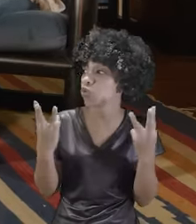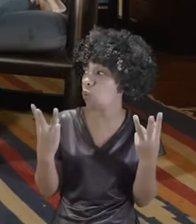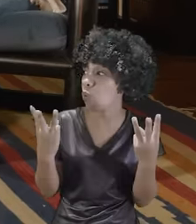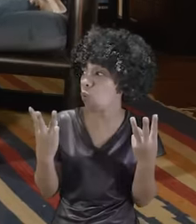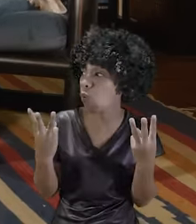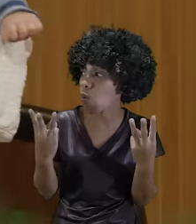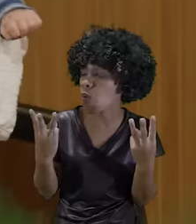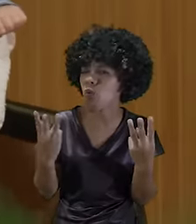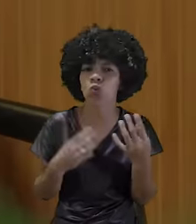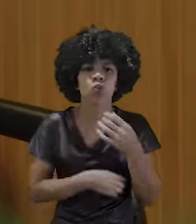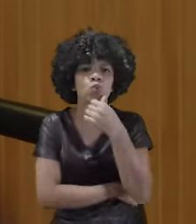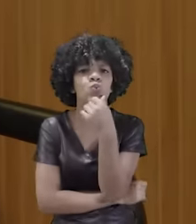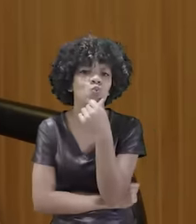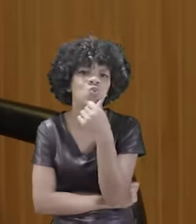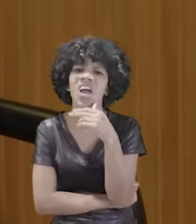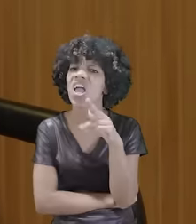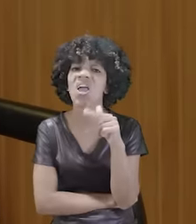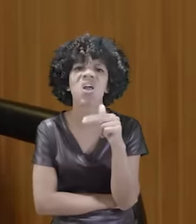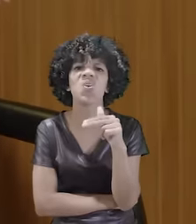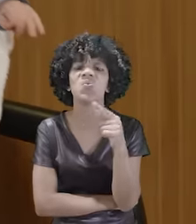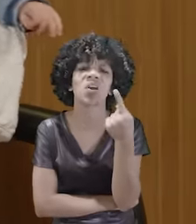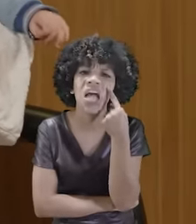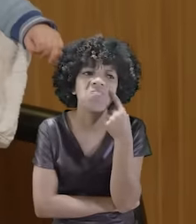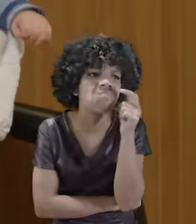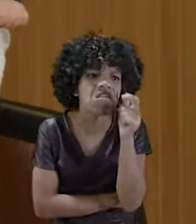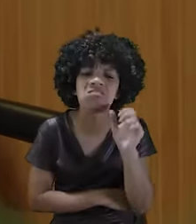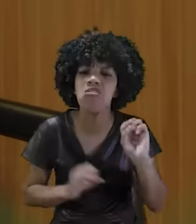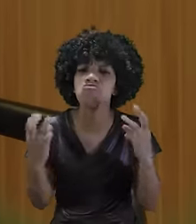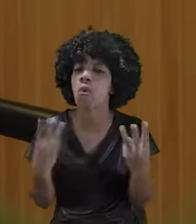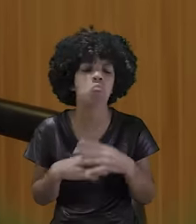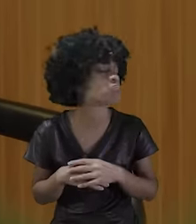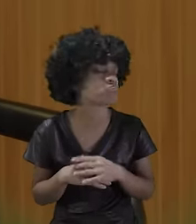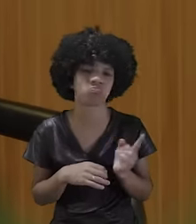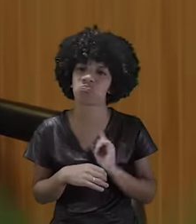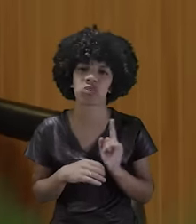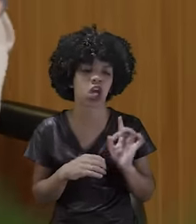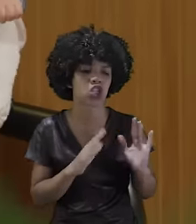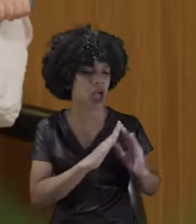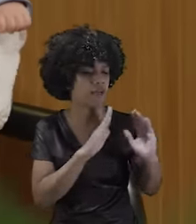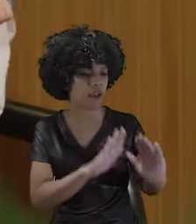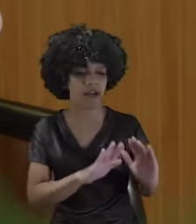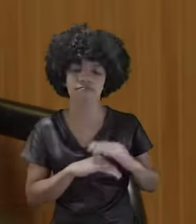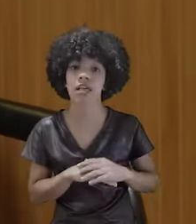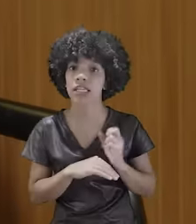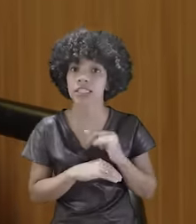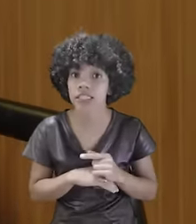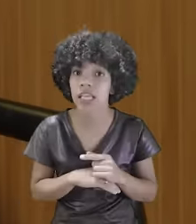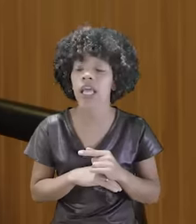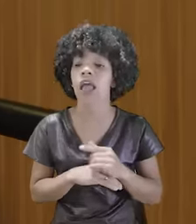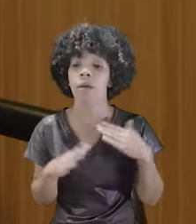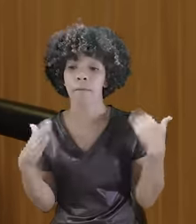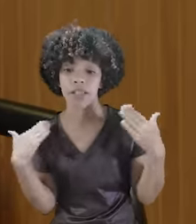show o e nunca sair para Um Show A gente não sai ficar só em casa que se a gente